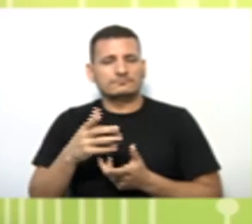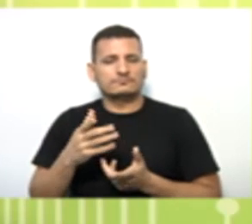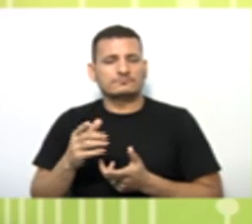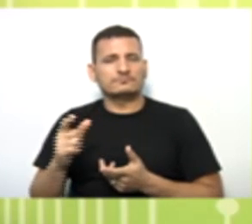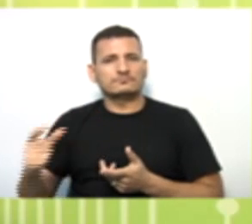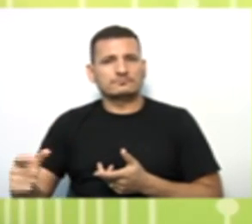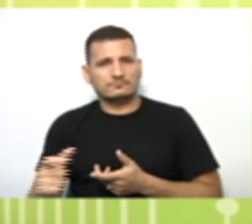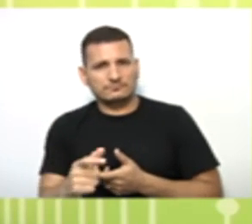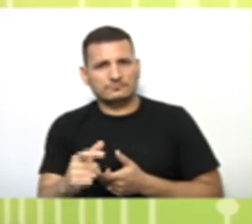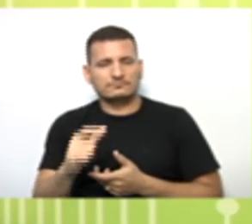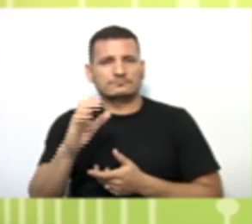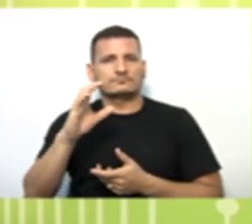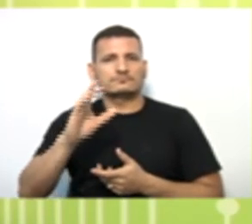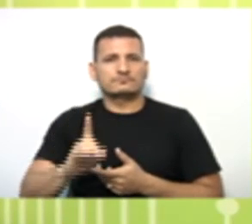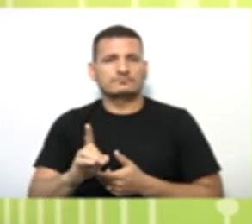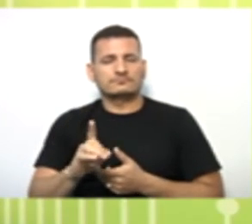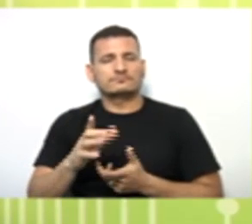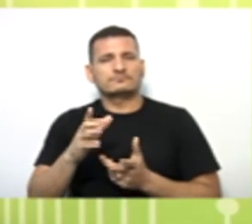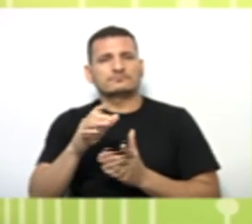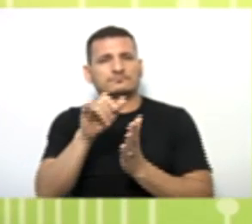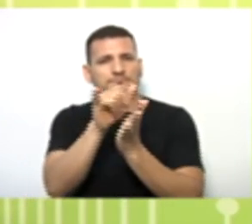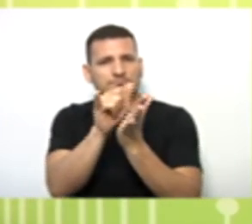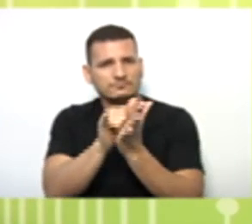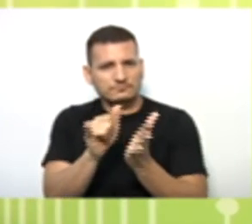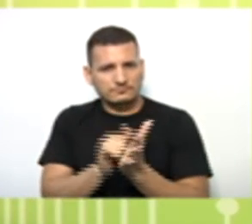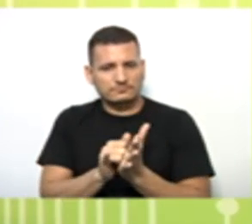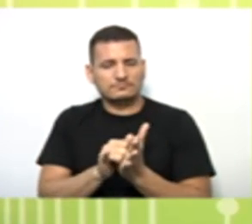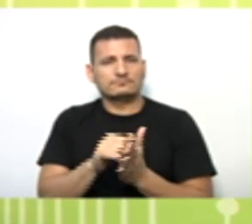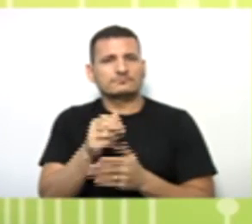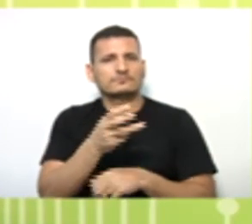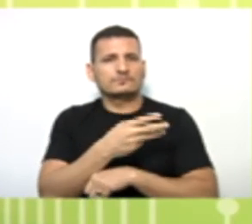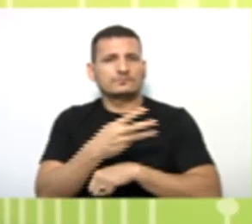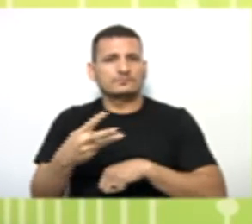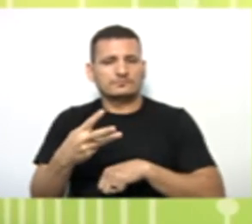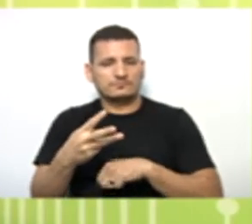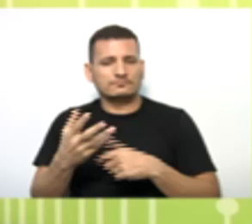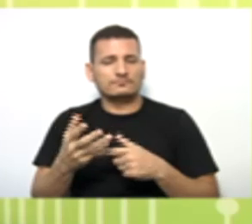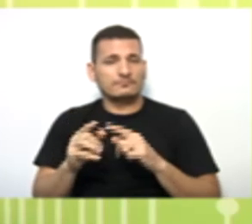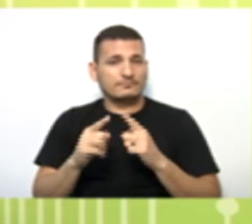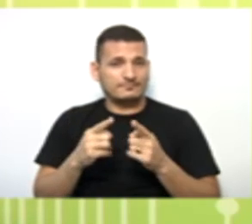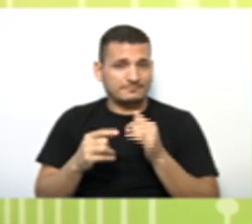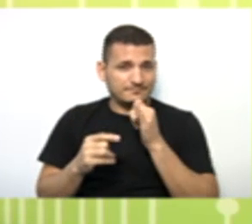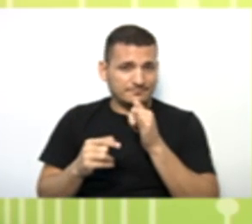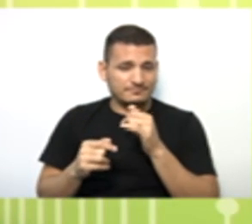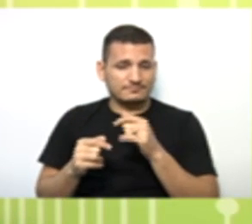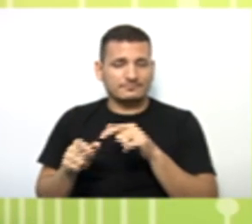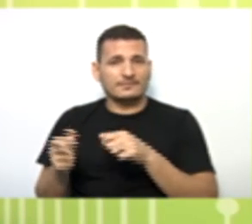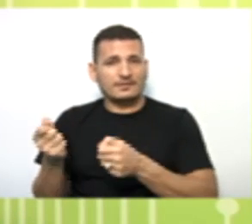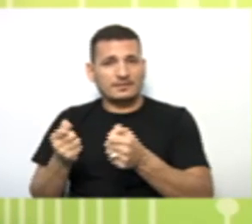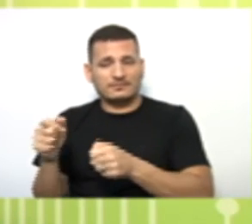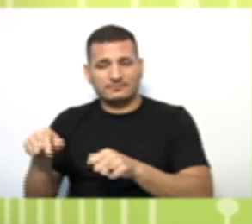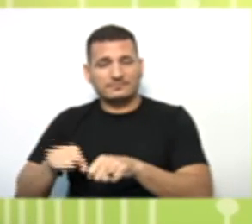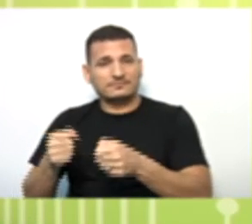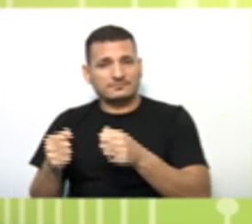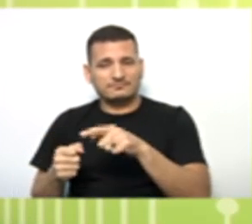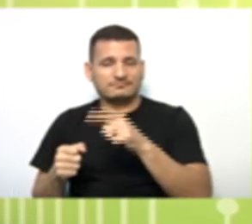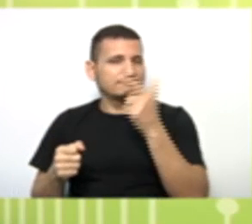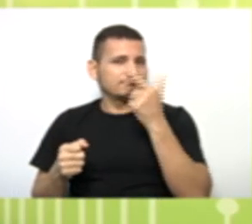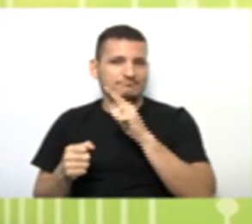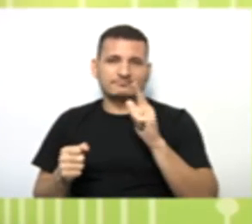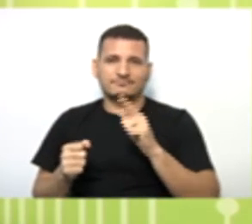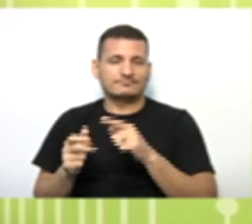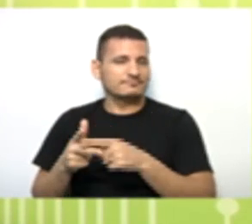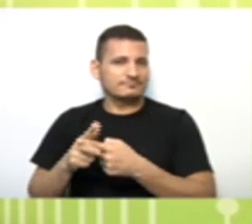ali, instalar seu próprio Windows e sair next, finish. Mas se um carro quebrar hoje, meu amigo, no meio da estrada, você não consegue resolver. E o carro tá aí